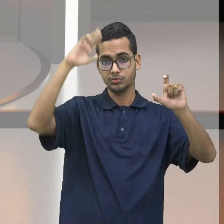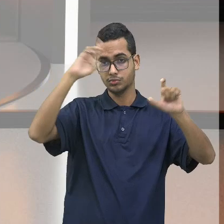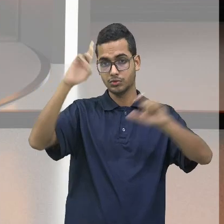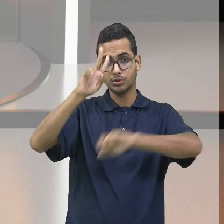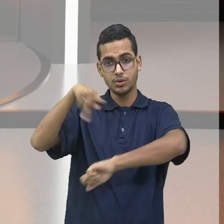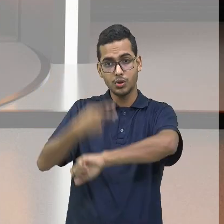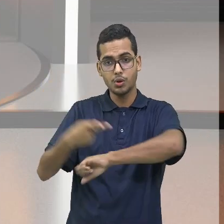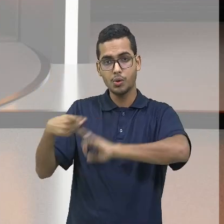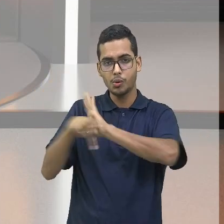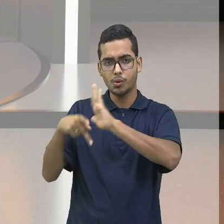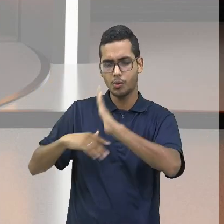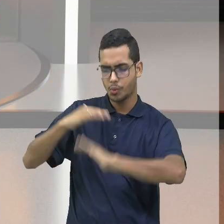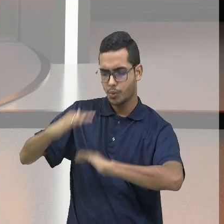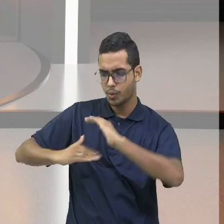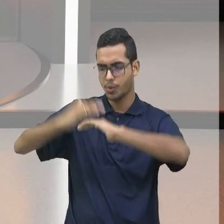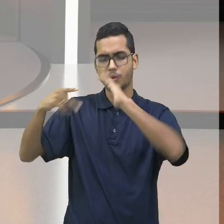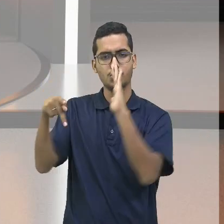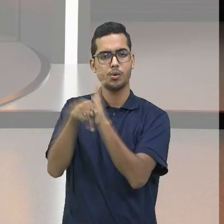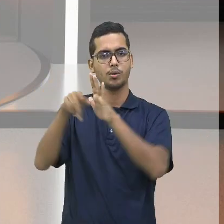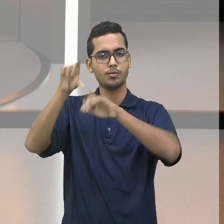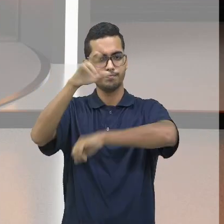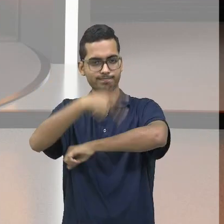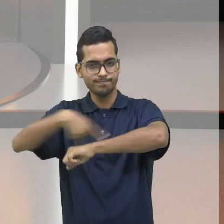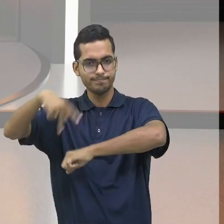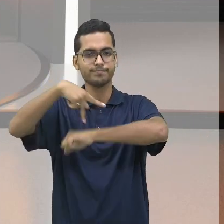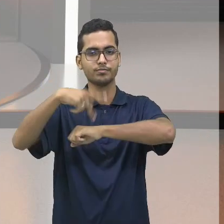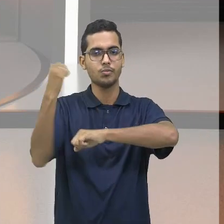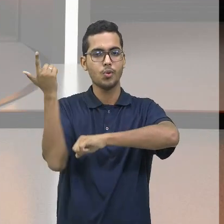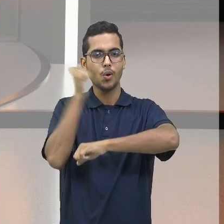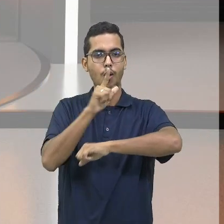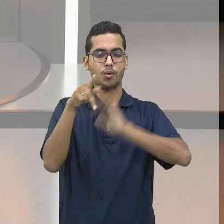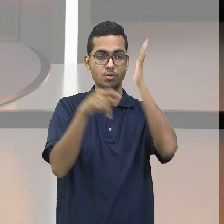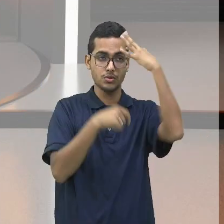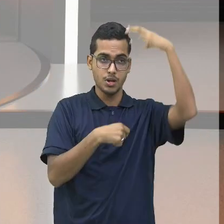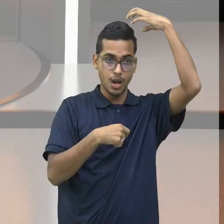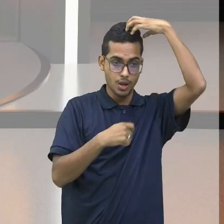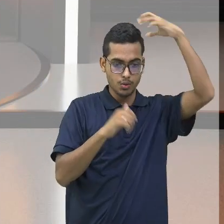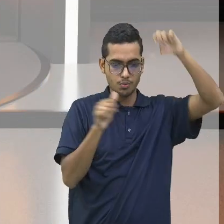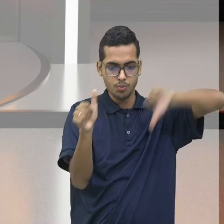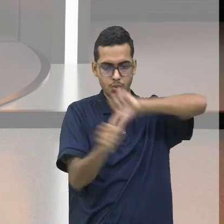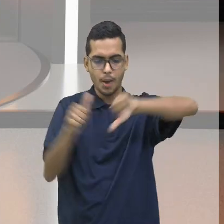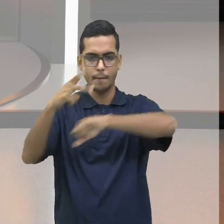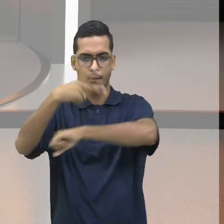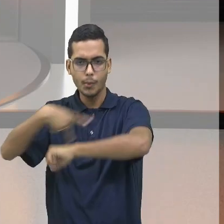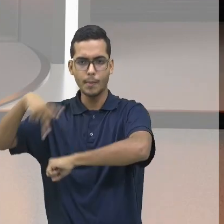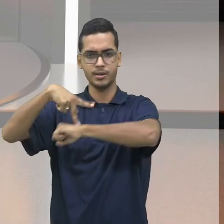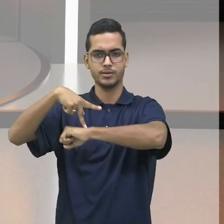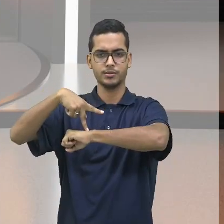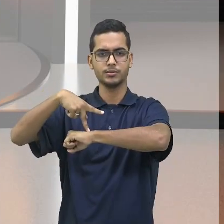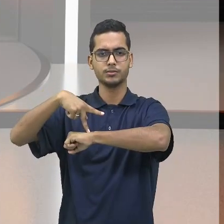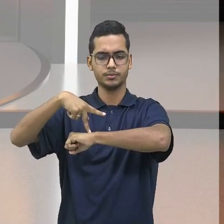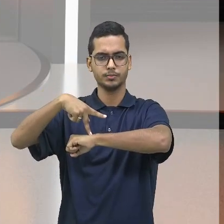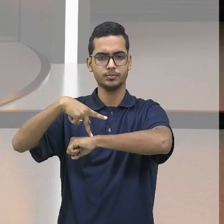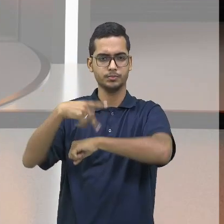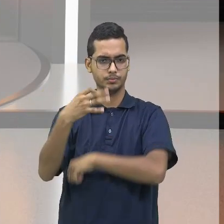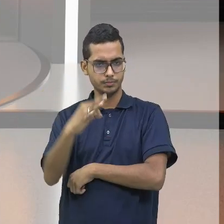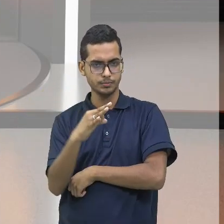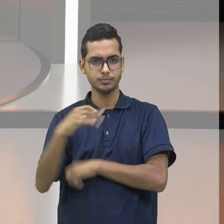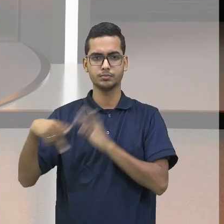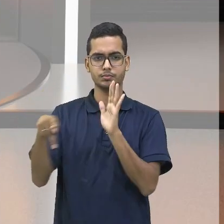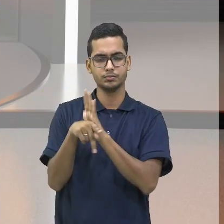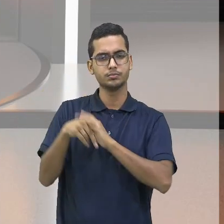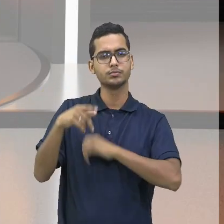evoluíram para os estados nacionais modernos. Então você percebe justamente que